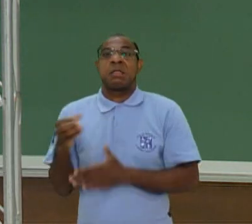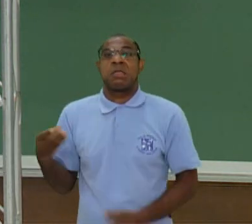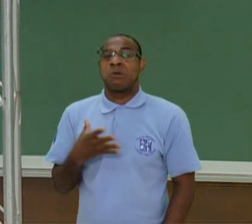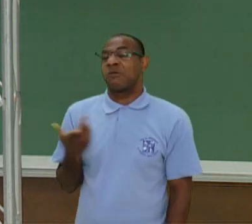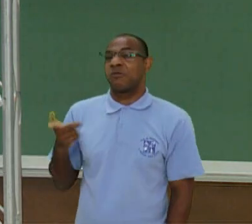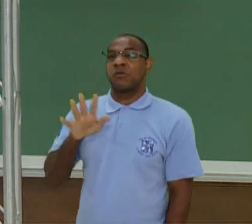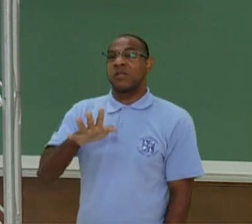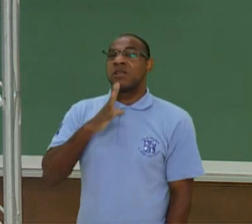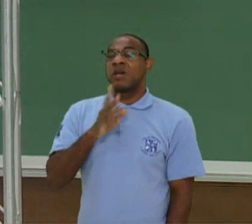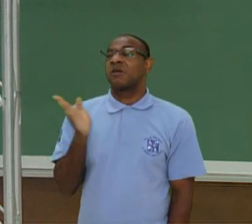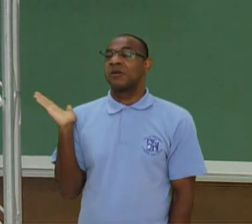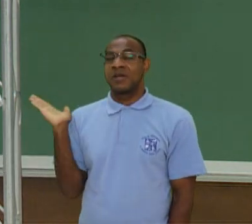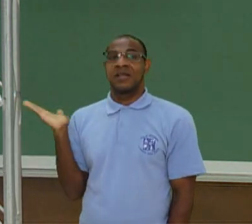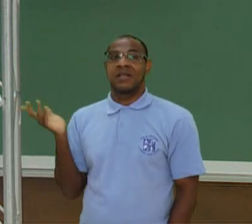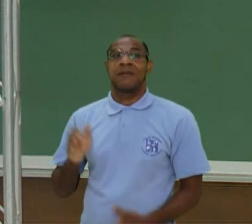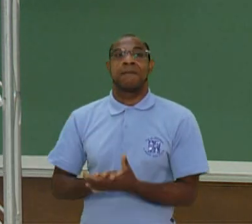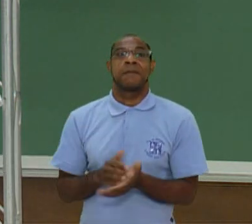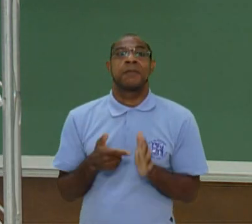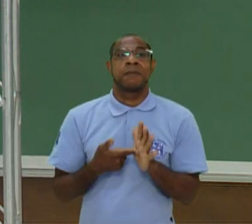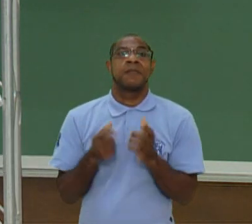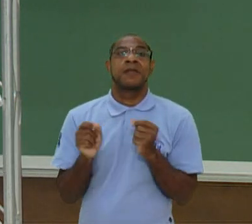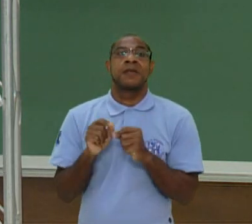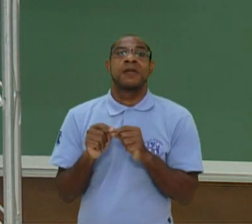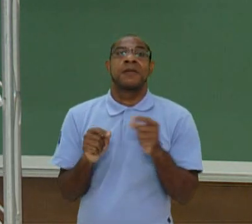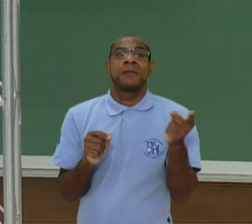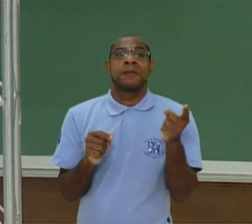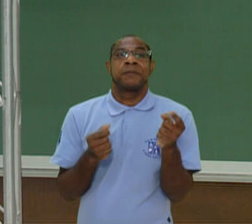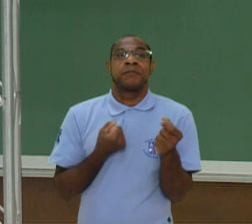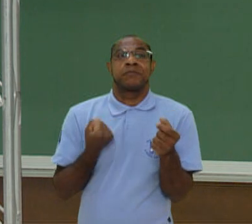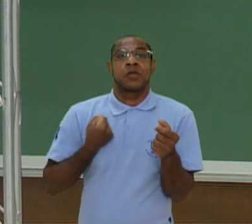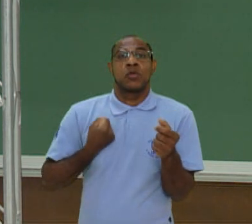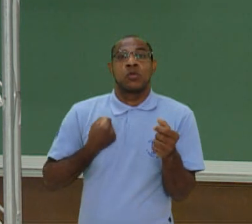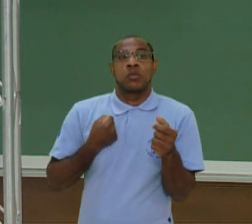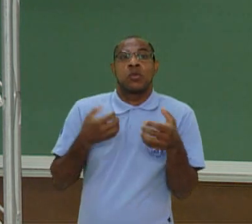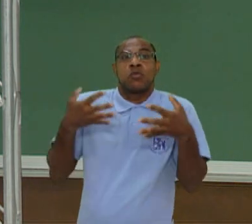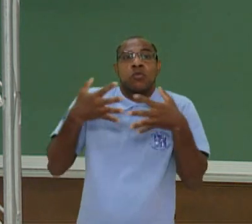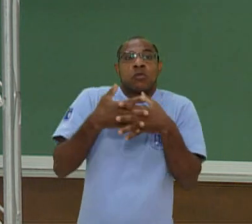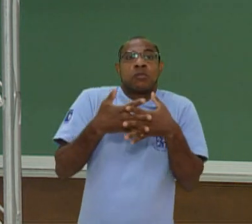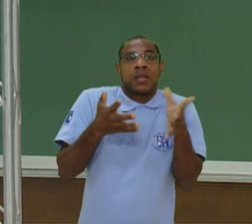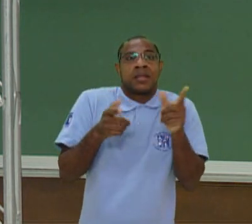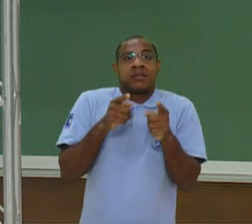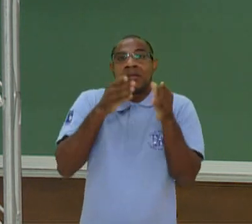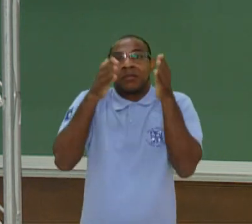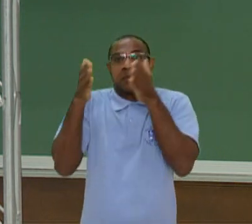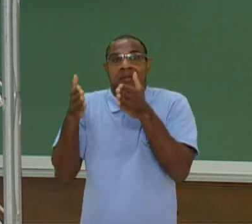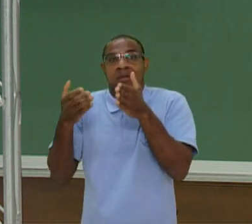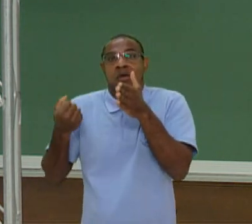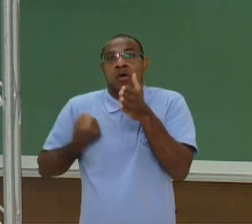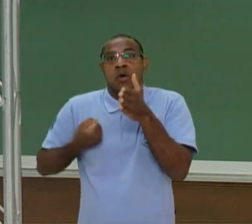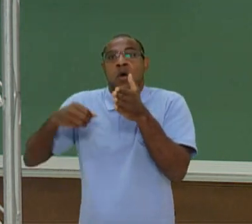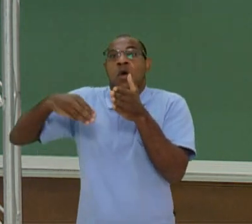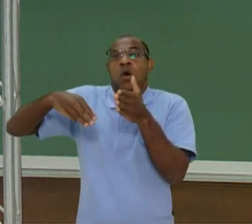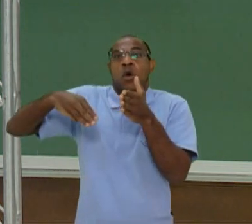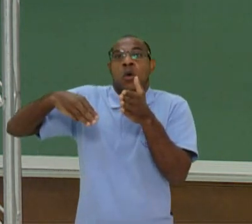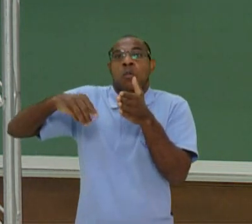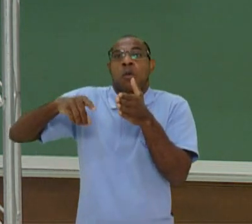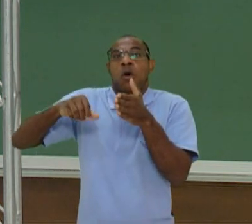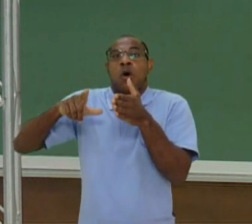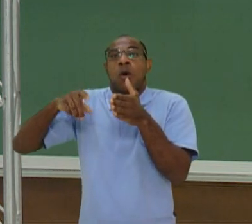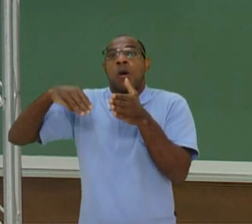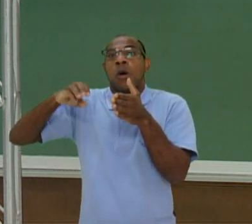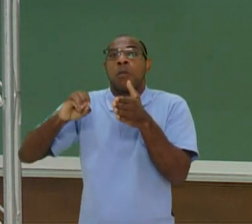assim, ó, o que está demonstrado aqui? Que o produto de complexos é o produto do seu módulo